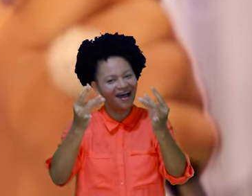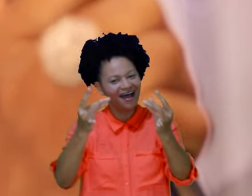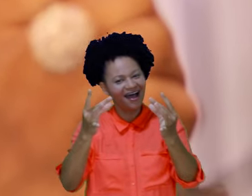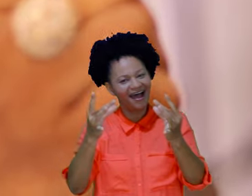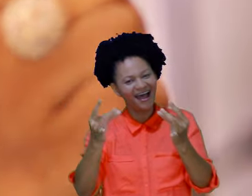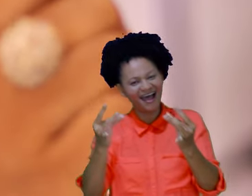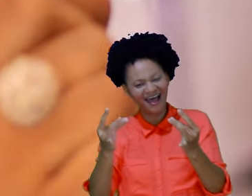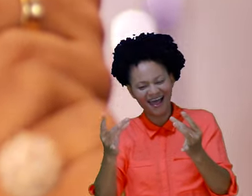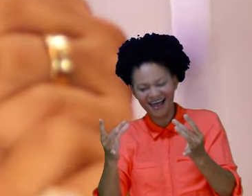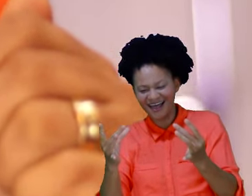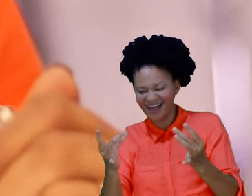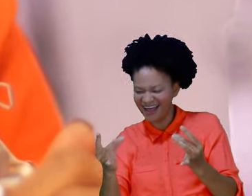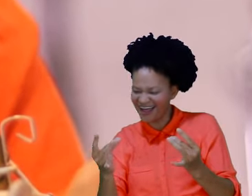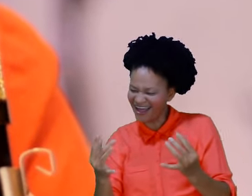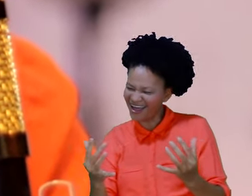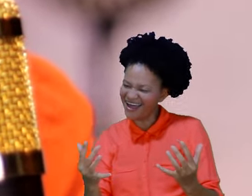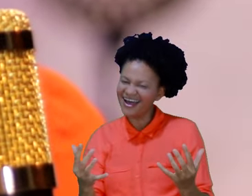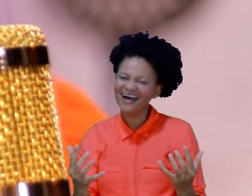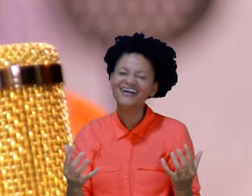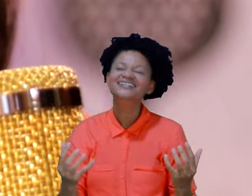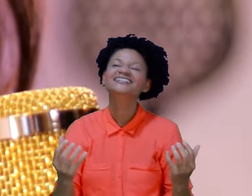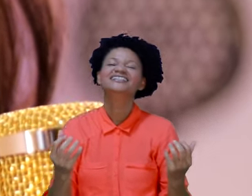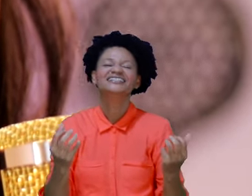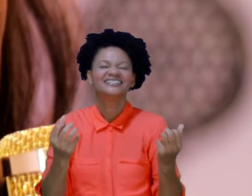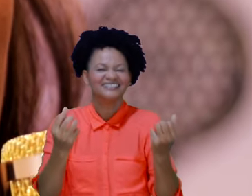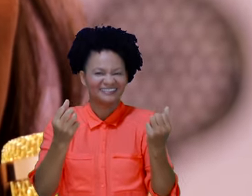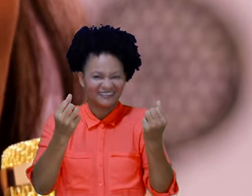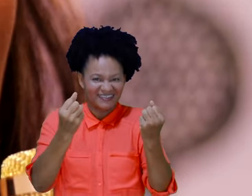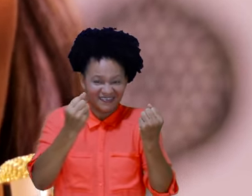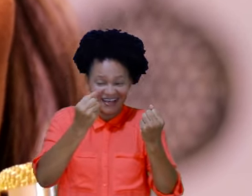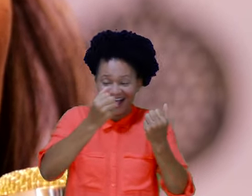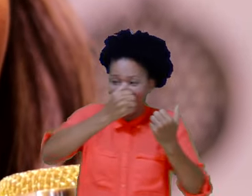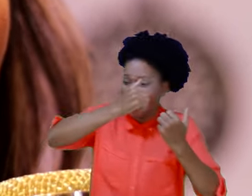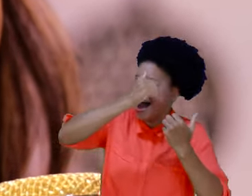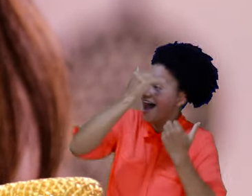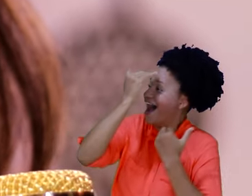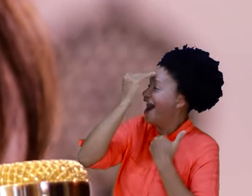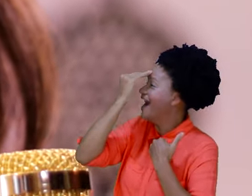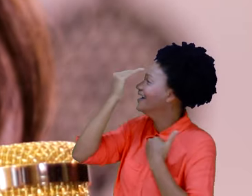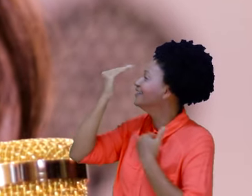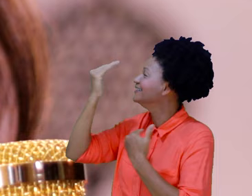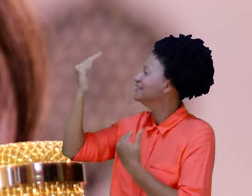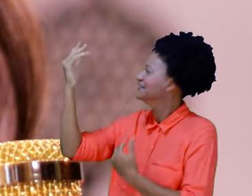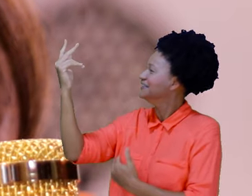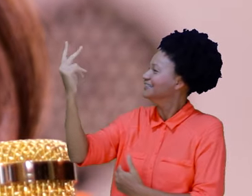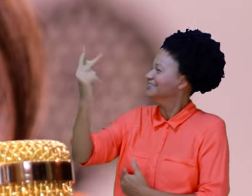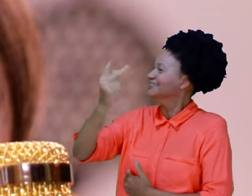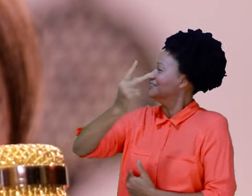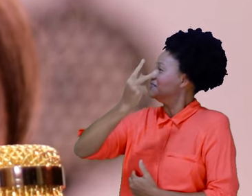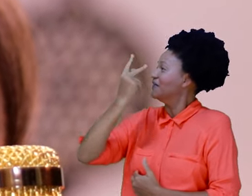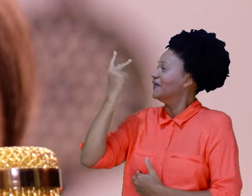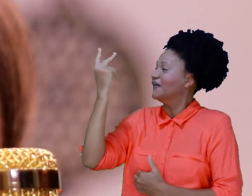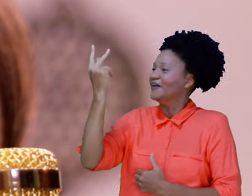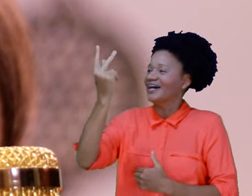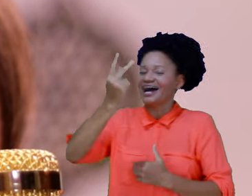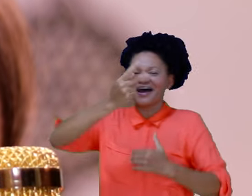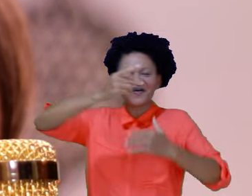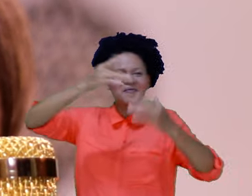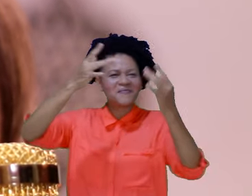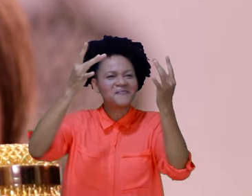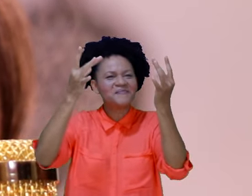Pelos detalhes da tua. Cristo.